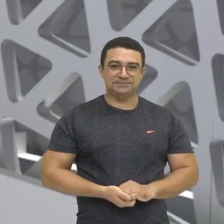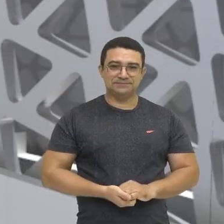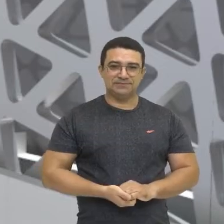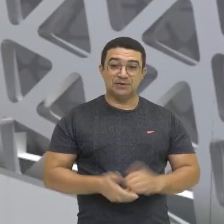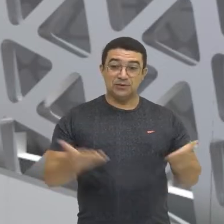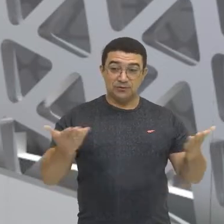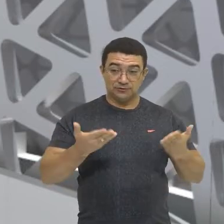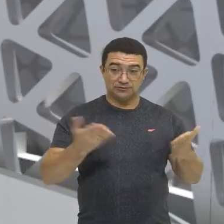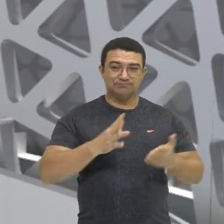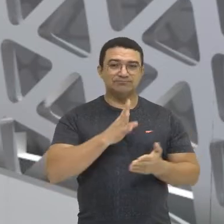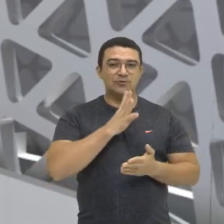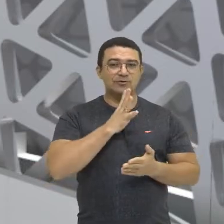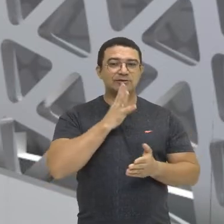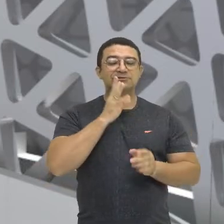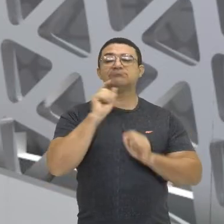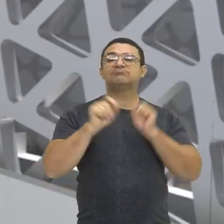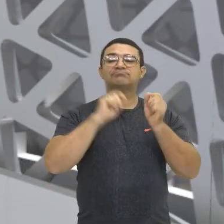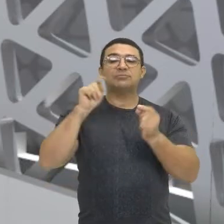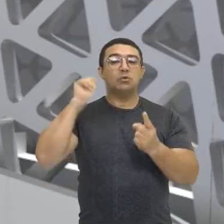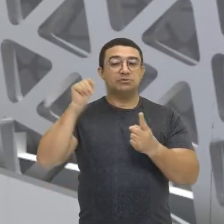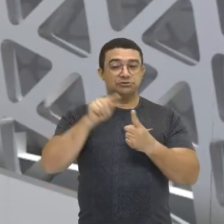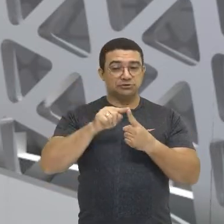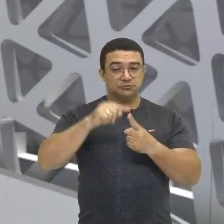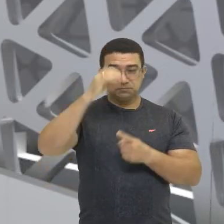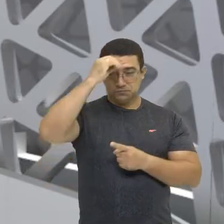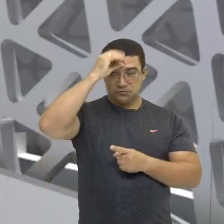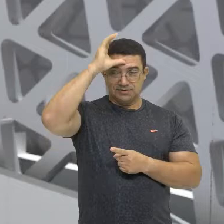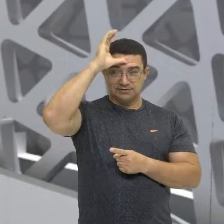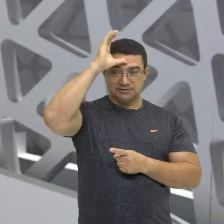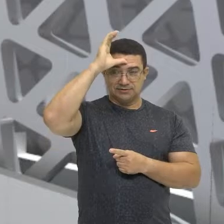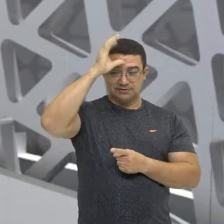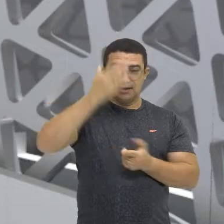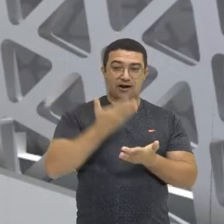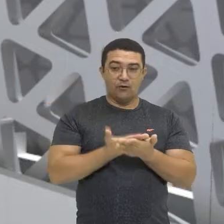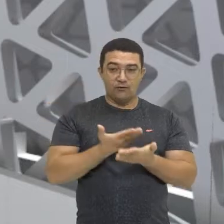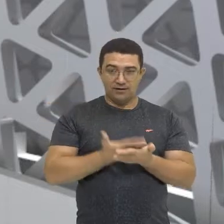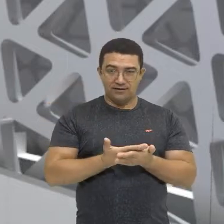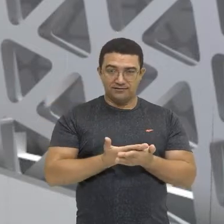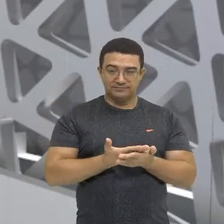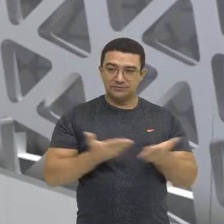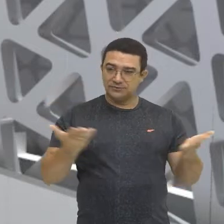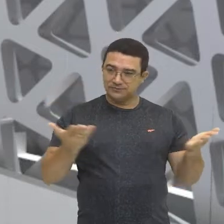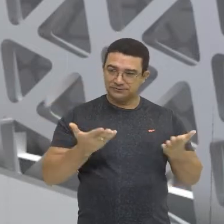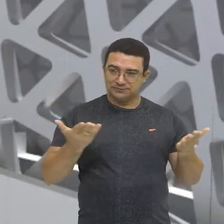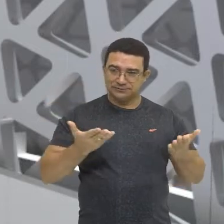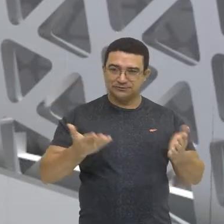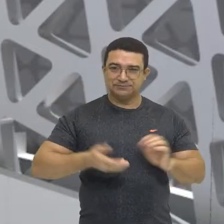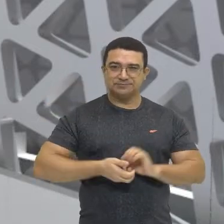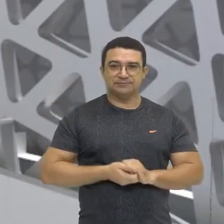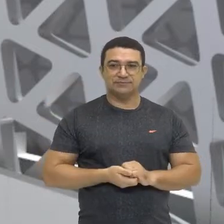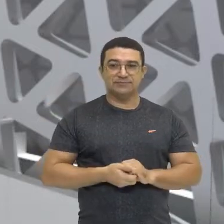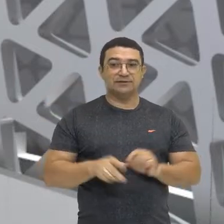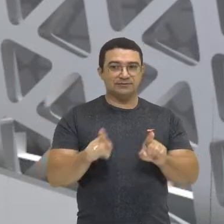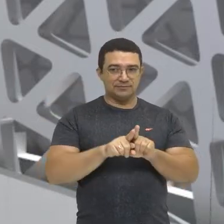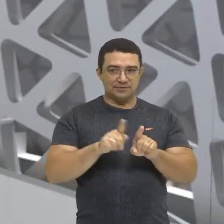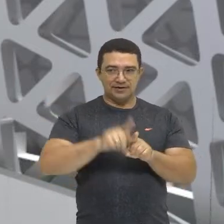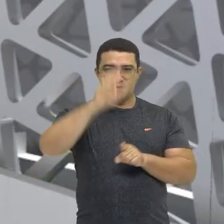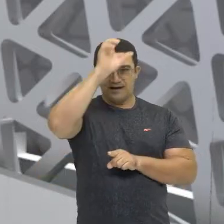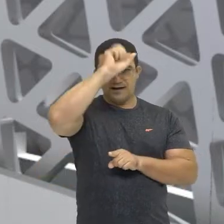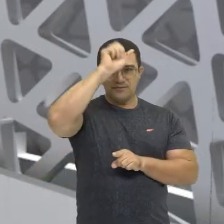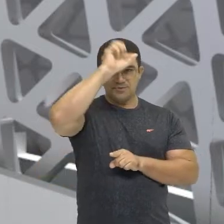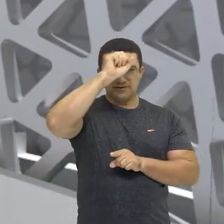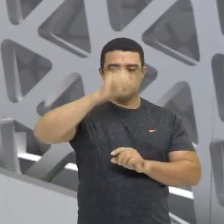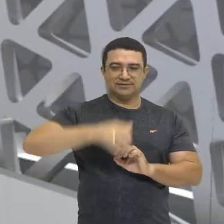vamos conhecer, né, o objeto de conhecimento da nossa aula de hoje, aquilo que nós vamos estudar e aprender. Vamos lá,